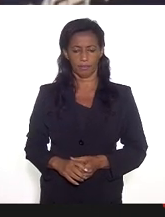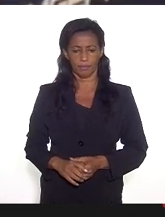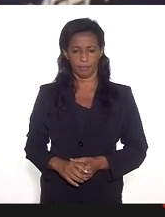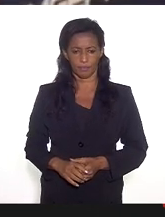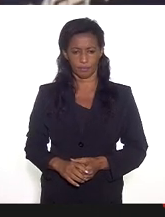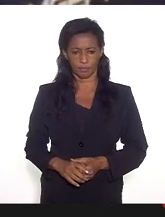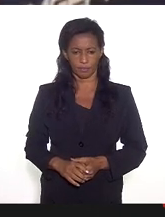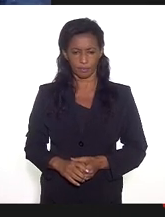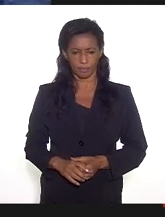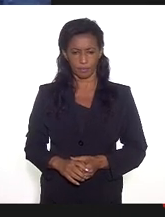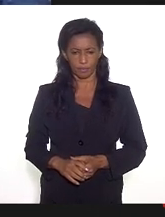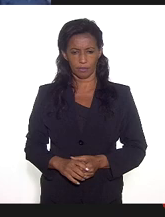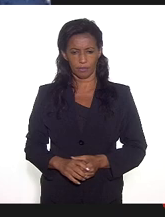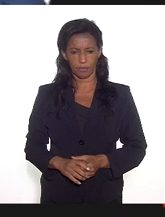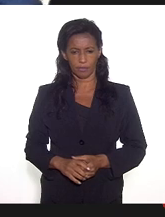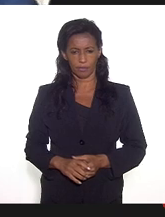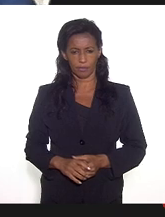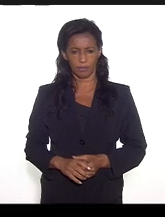Pois não?